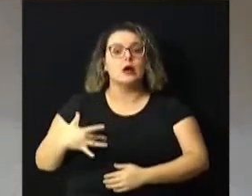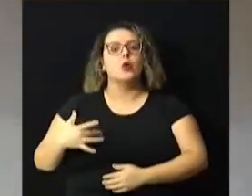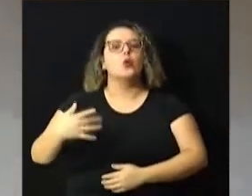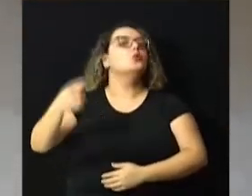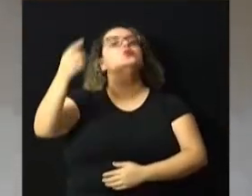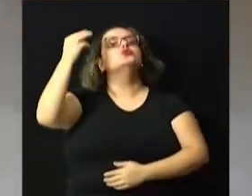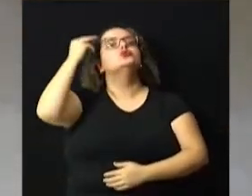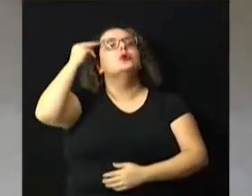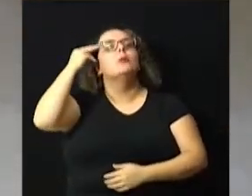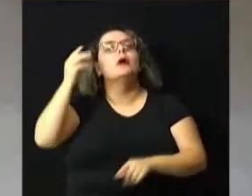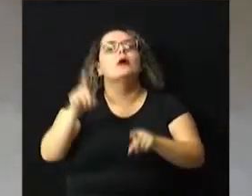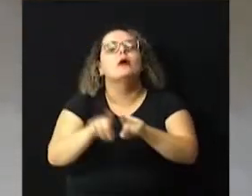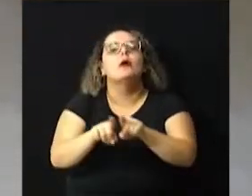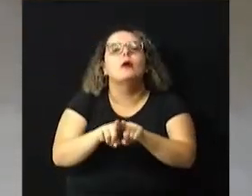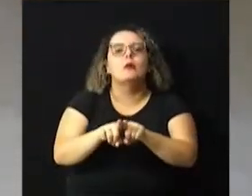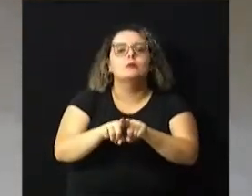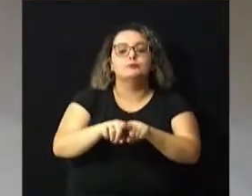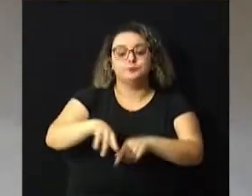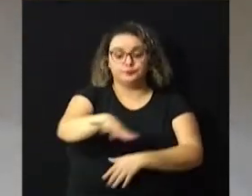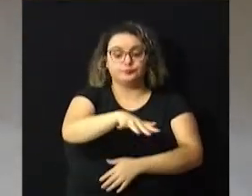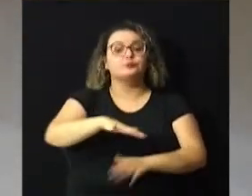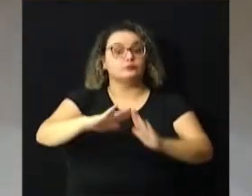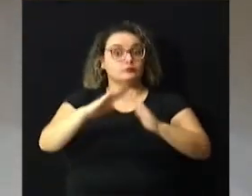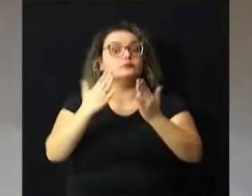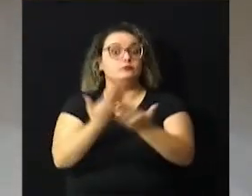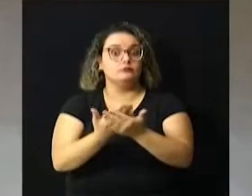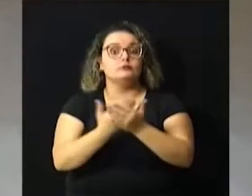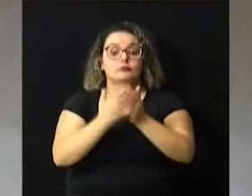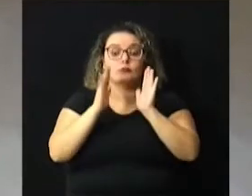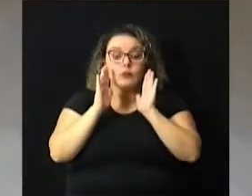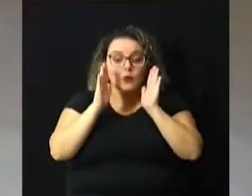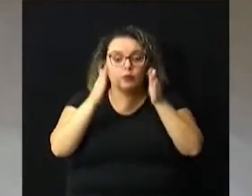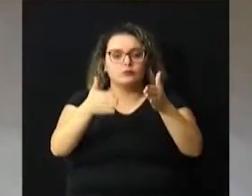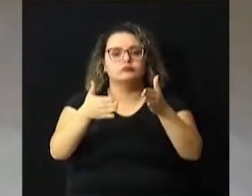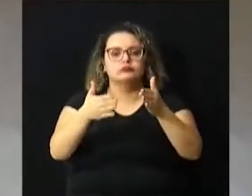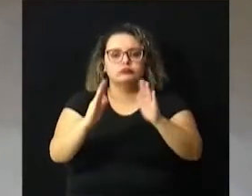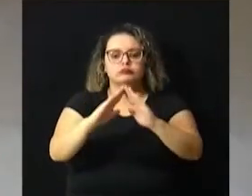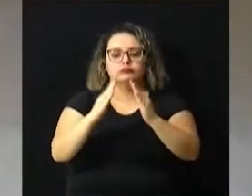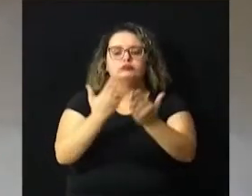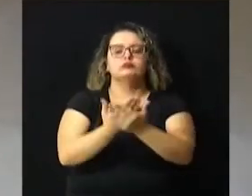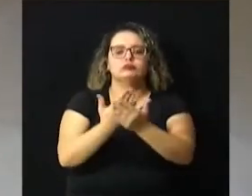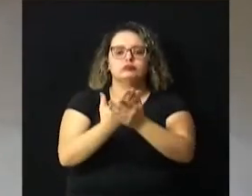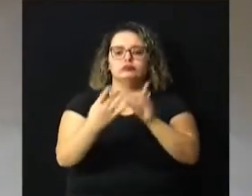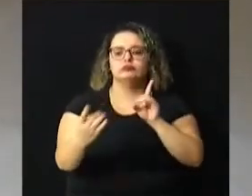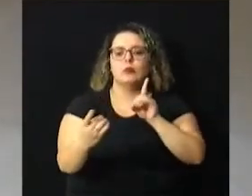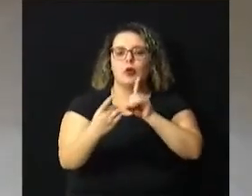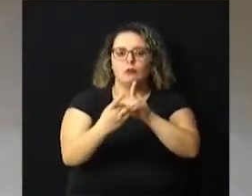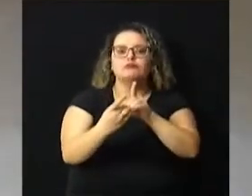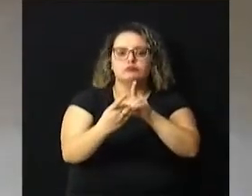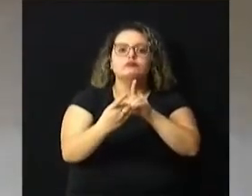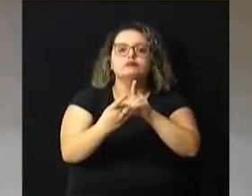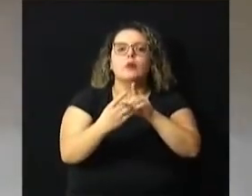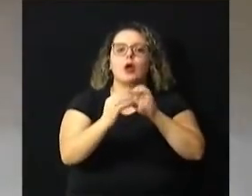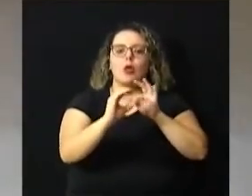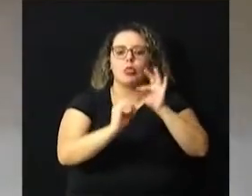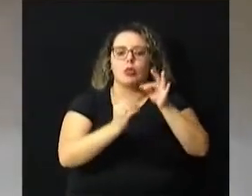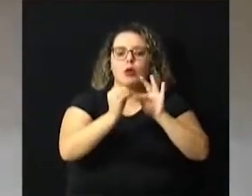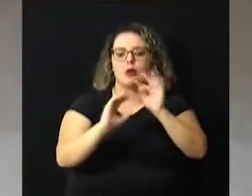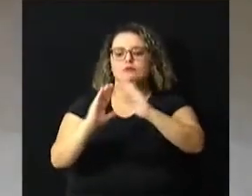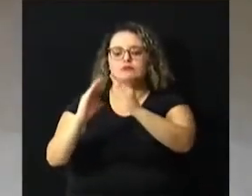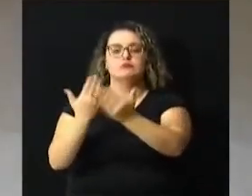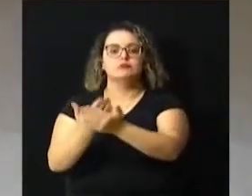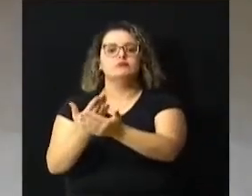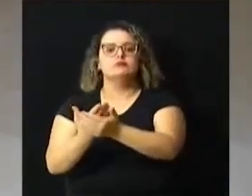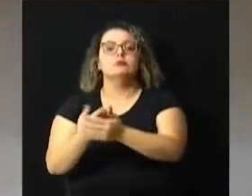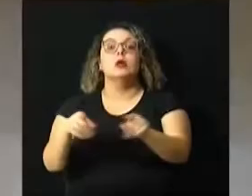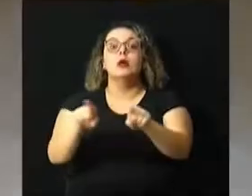parte escolar também, a gente atua diretamente com a escola, via terapeuta. Na parte do idoso